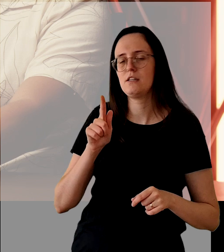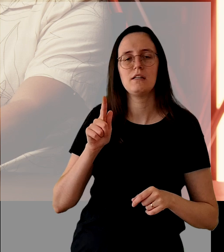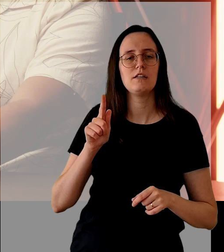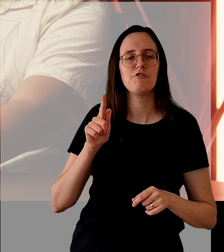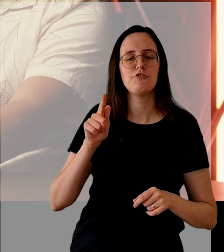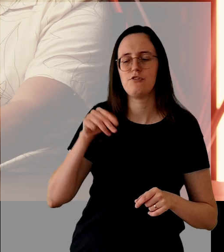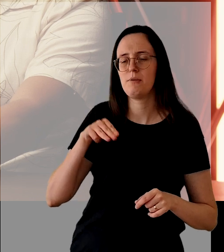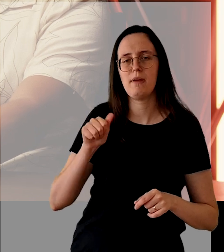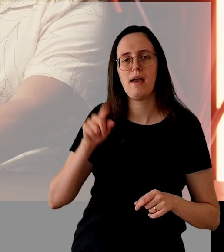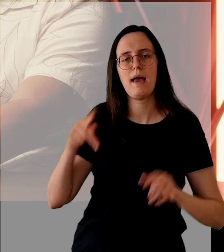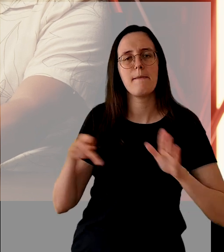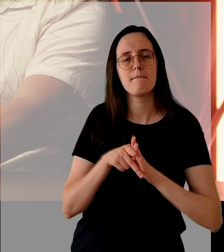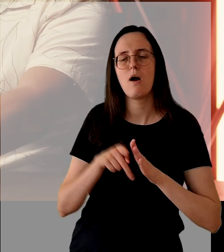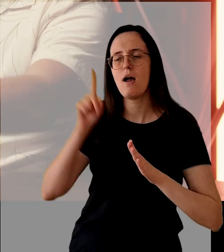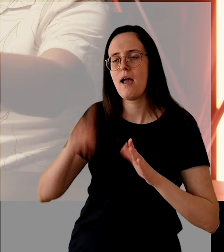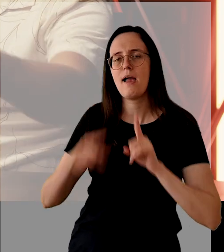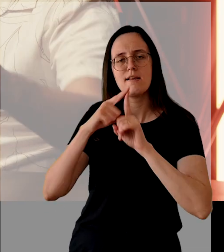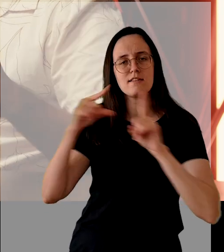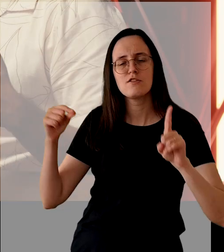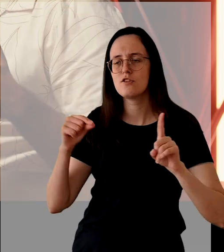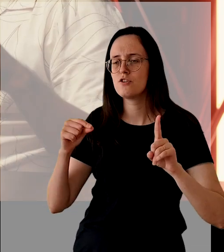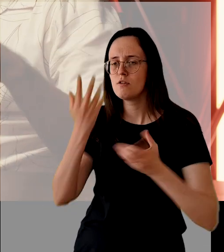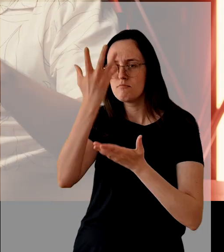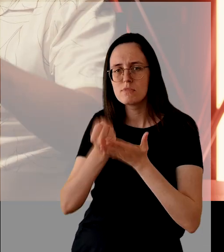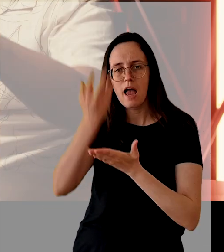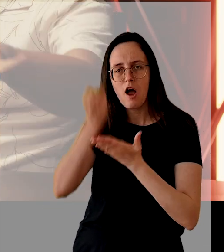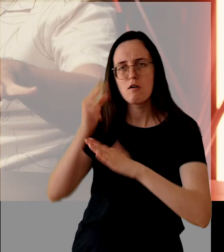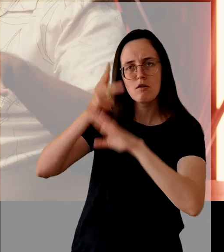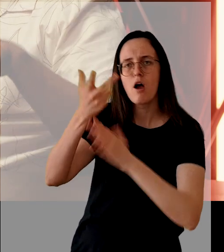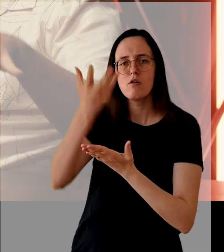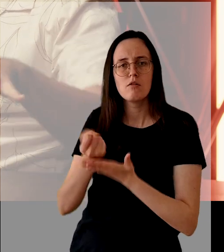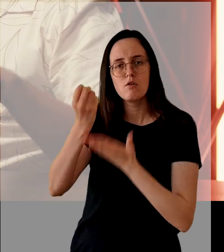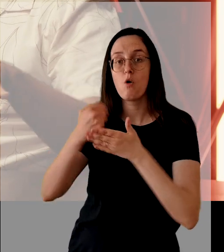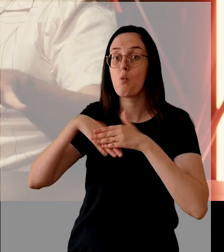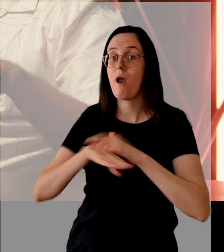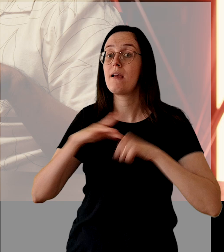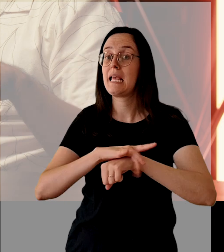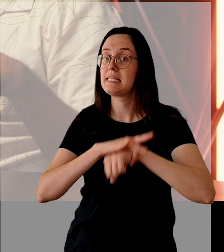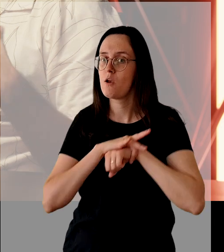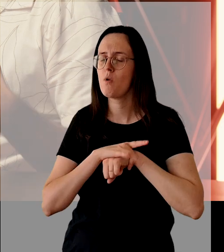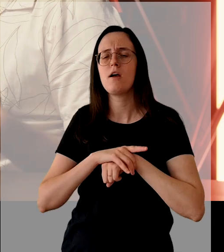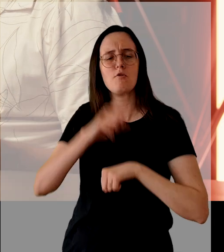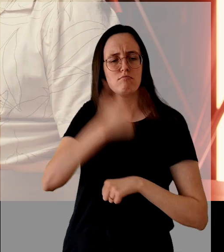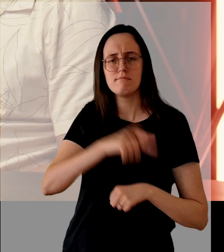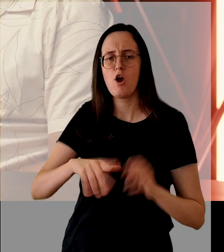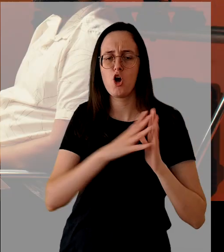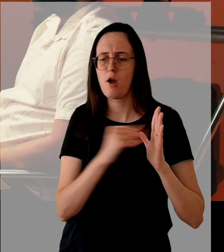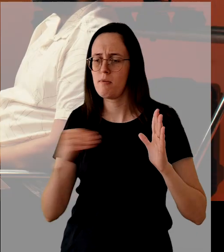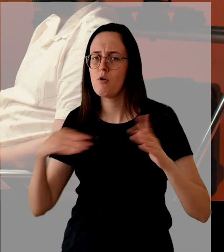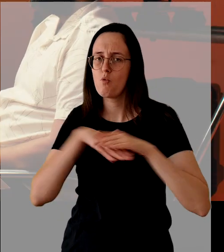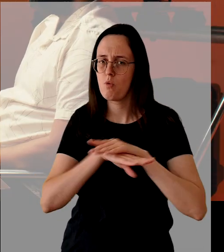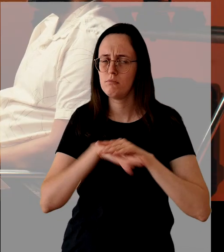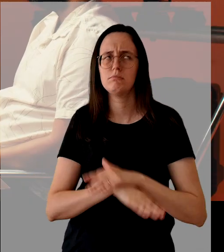toda de mídia, né? De backup e gravar com segurança, redundância, o material que foi